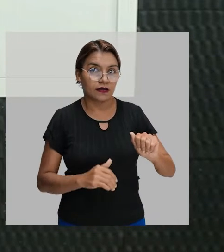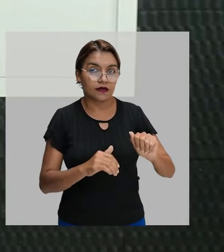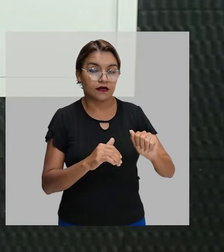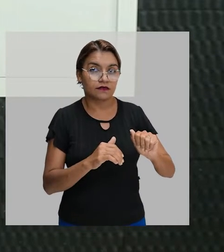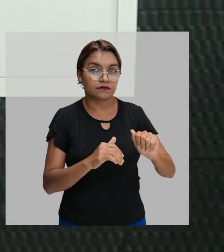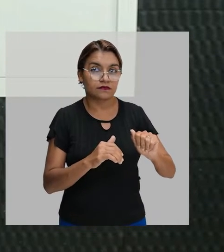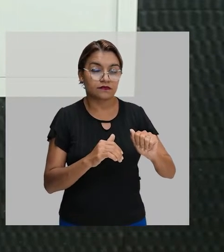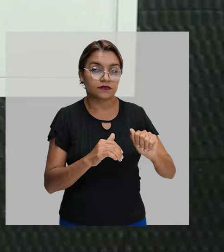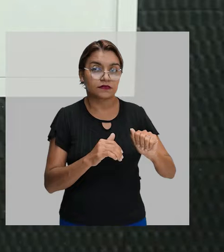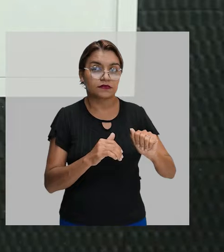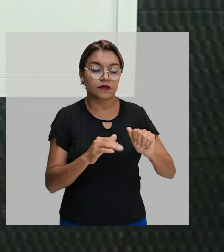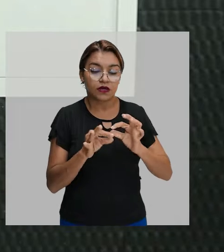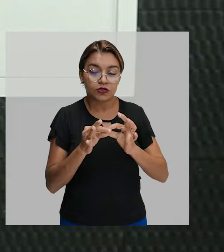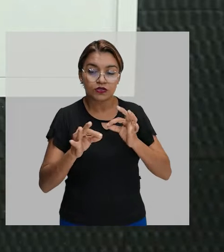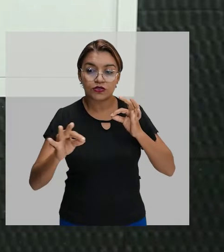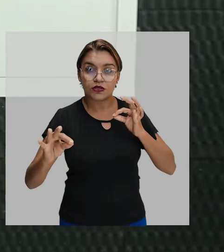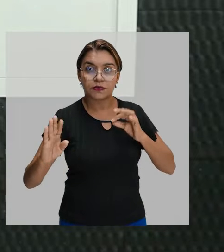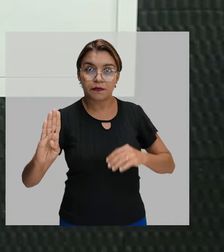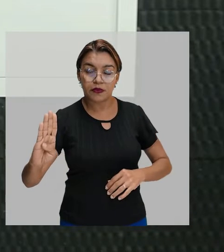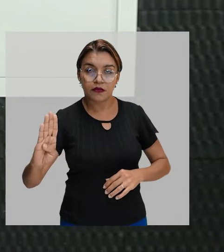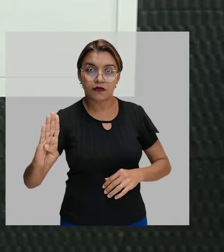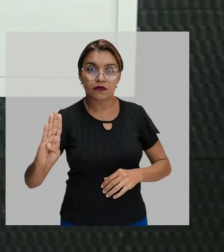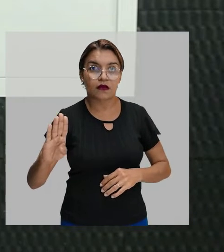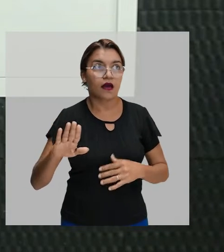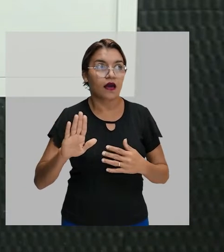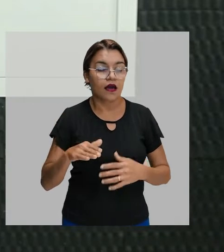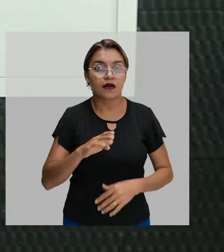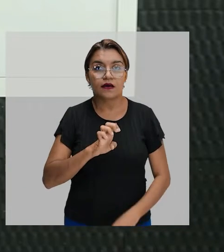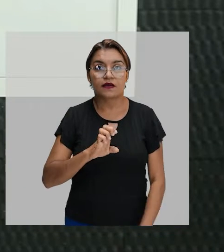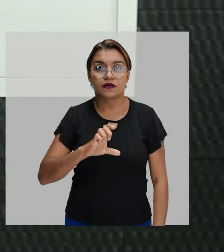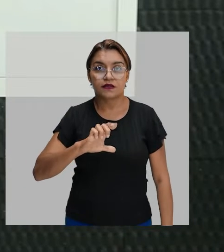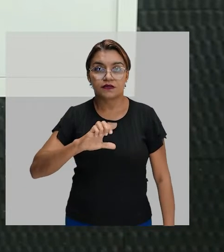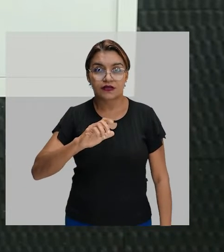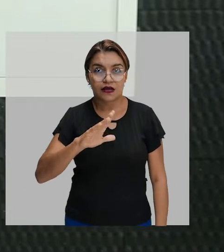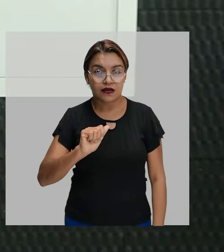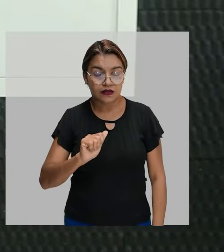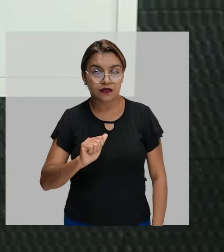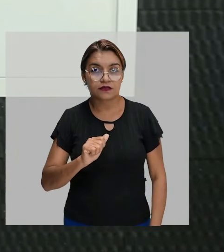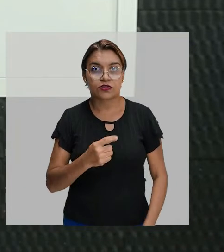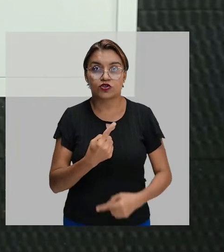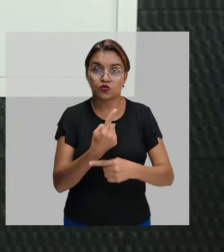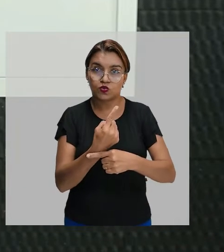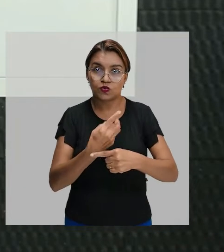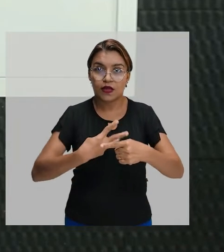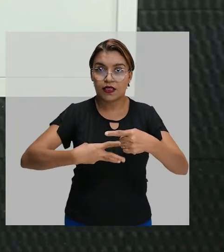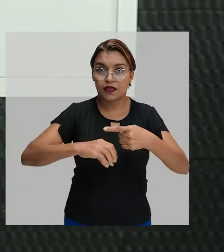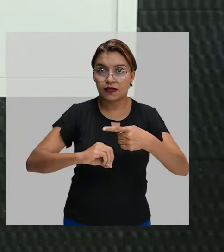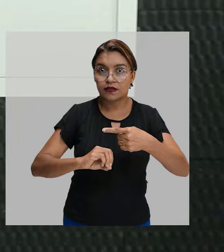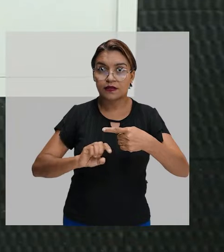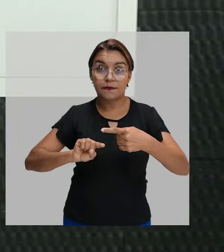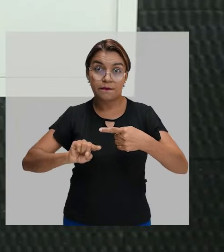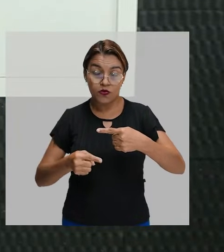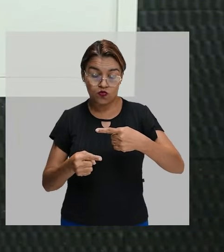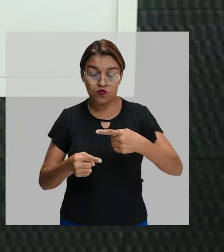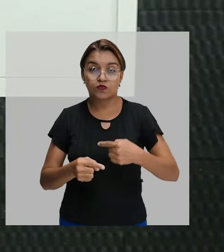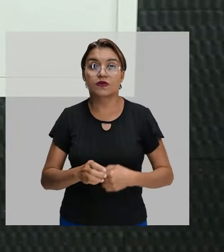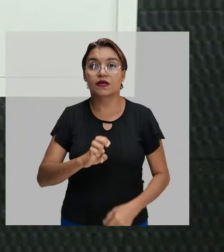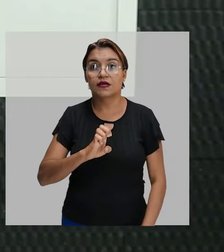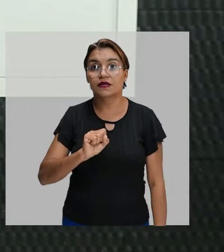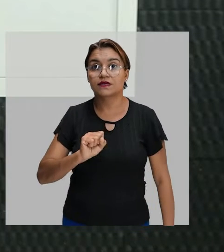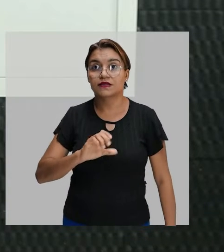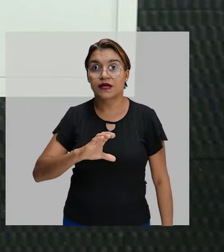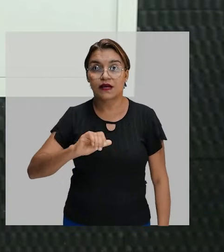foi feita no mapa com a escala 1 para 30.000 Tá certo um para 30 mil